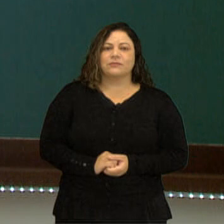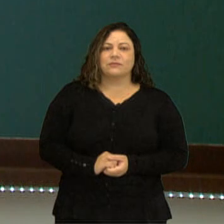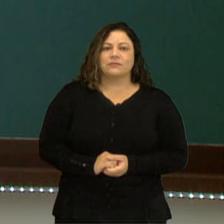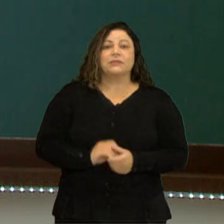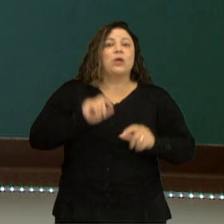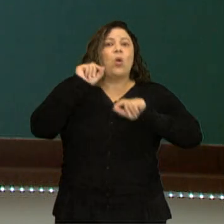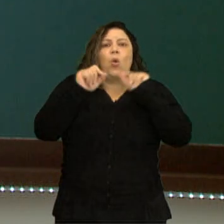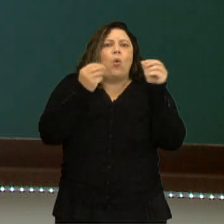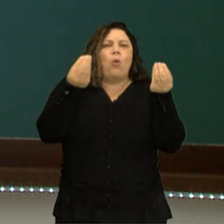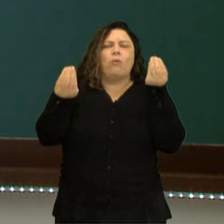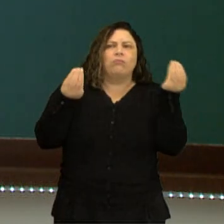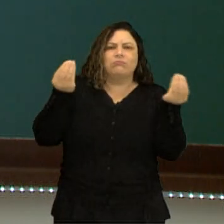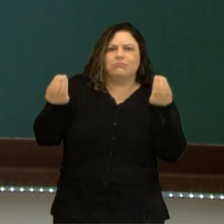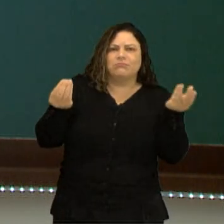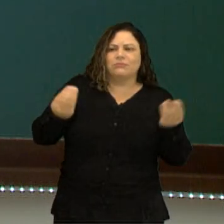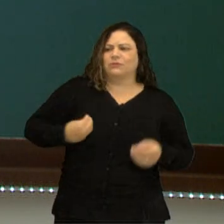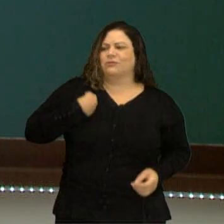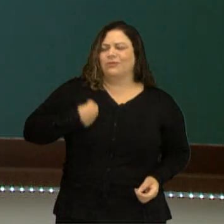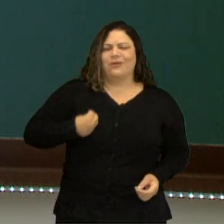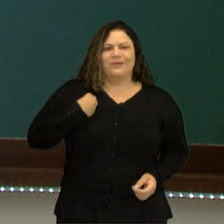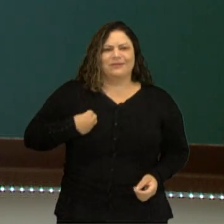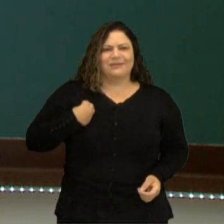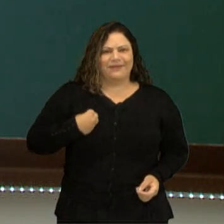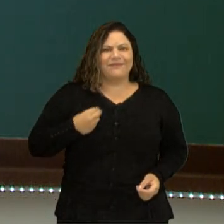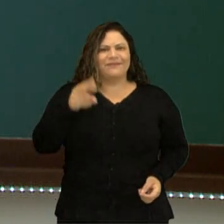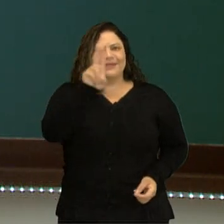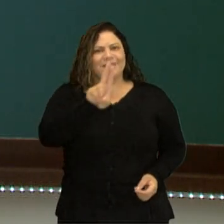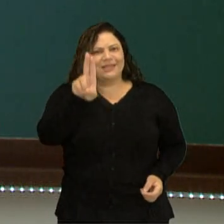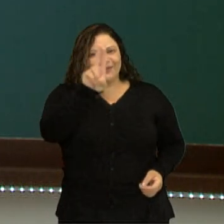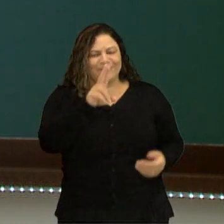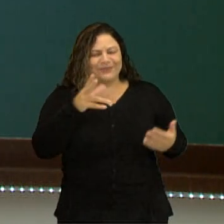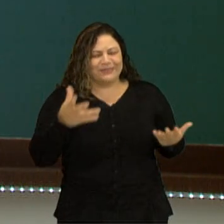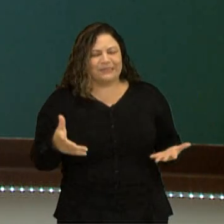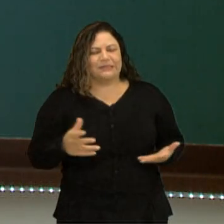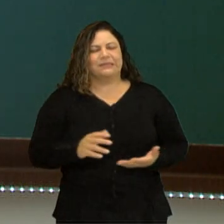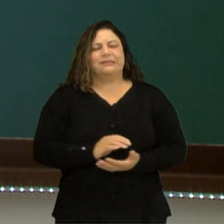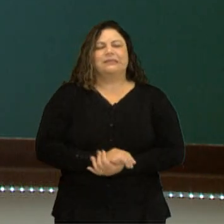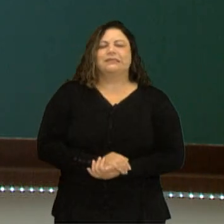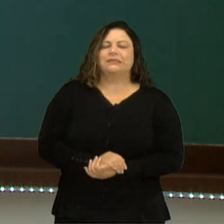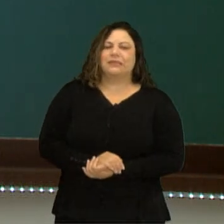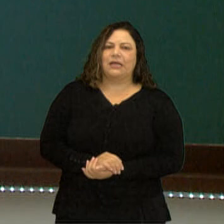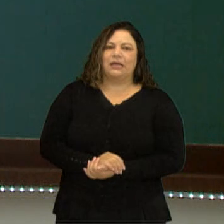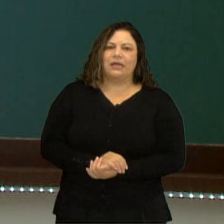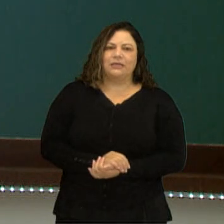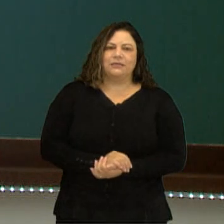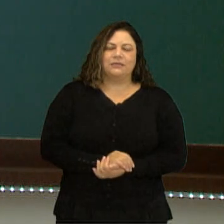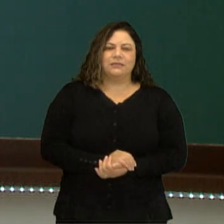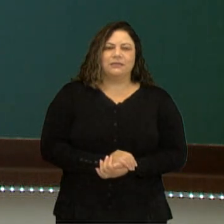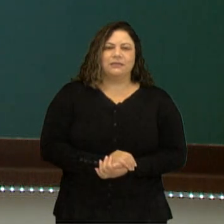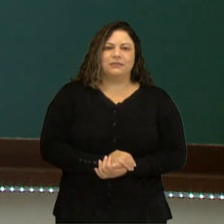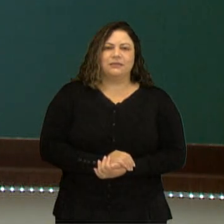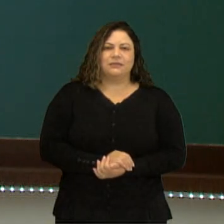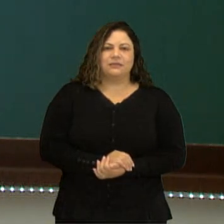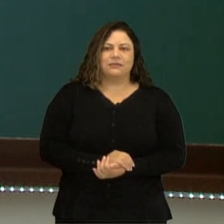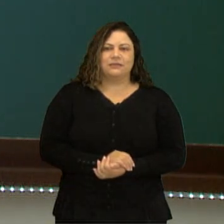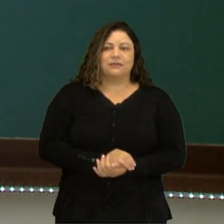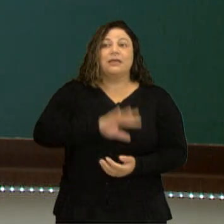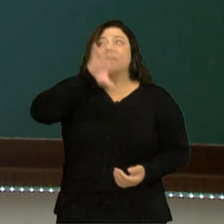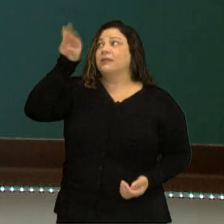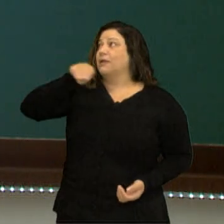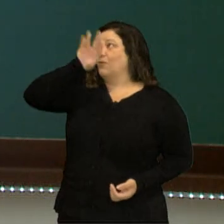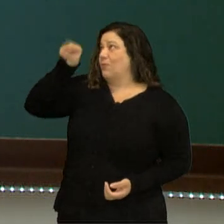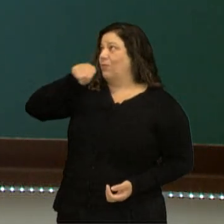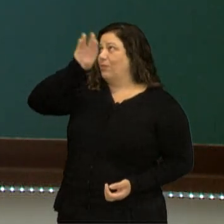que parte da nossa vida a gente utiliza essa linguagem formal. Então, na